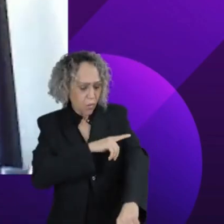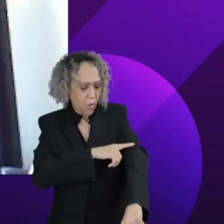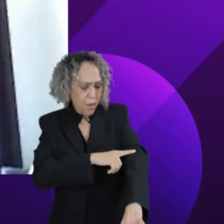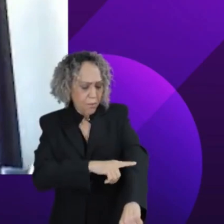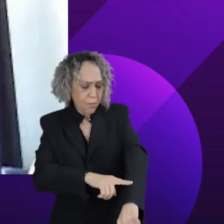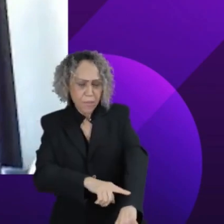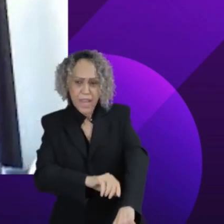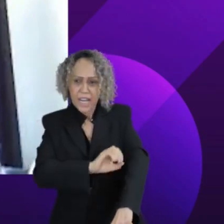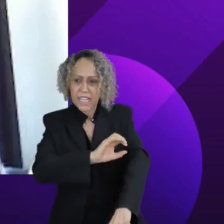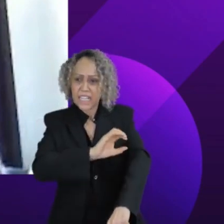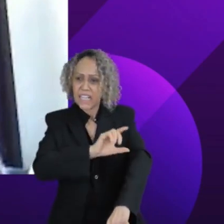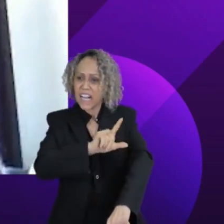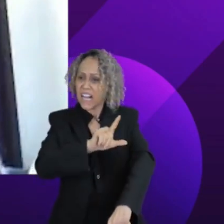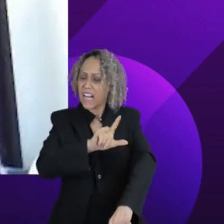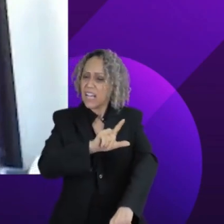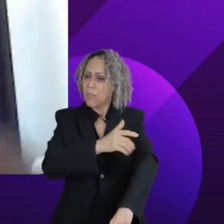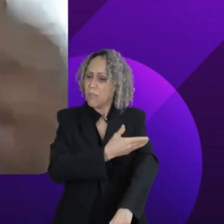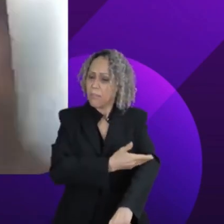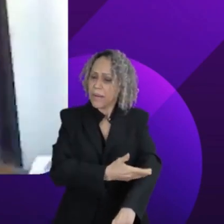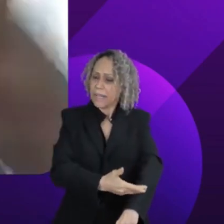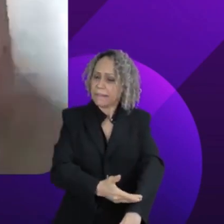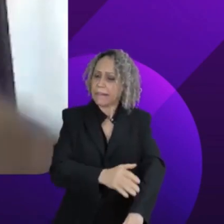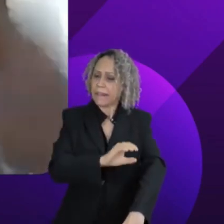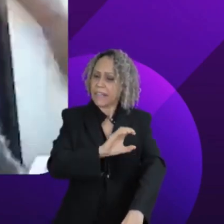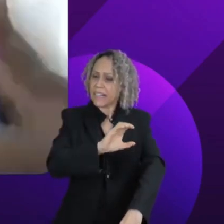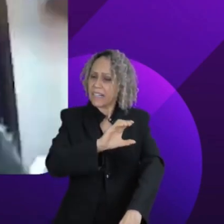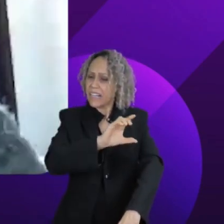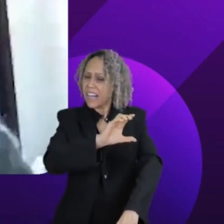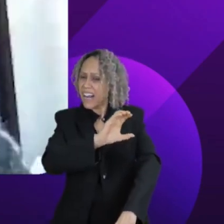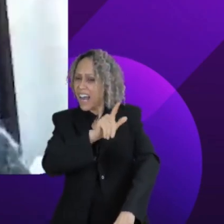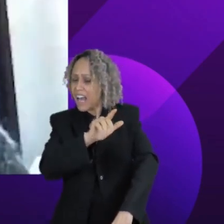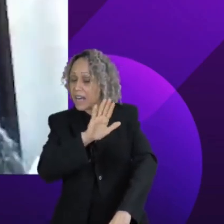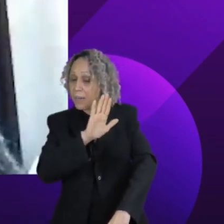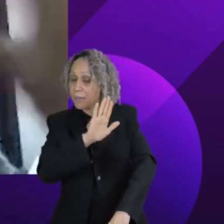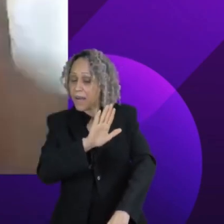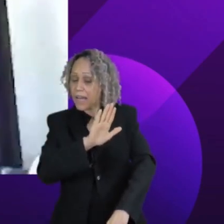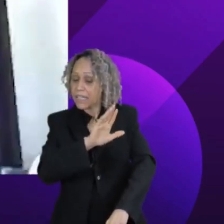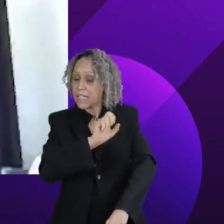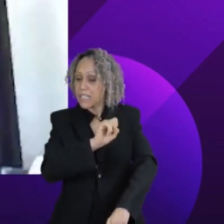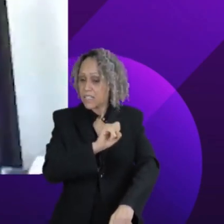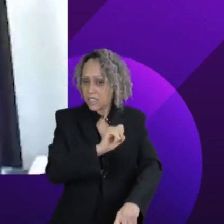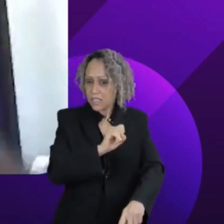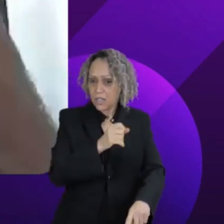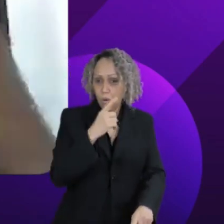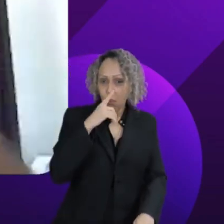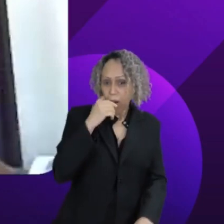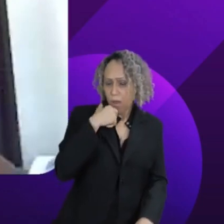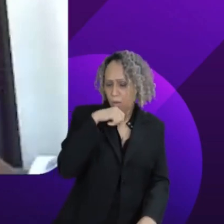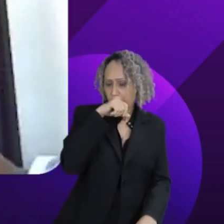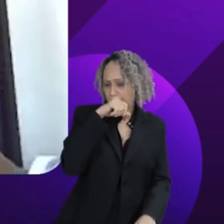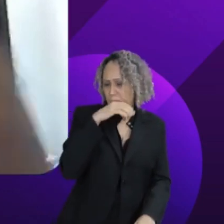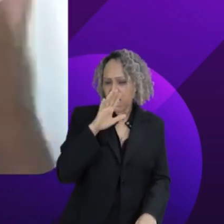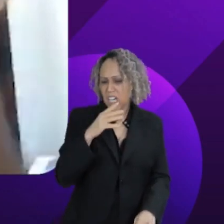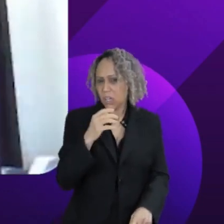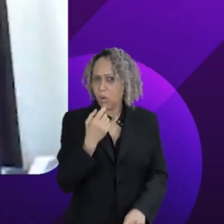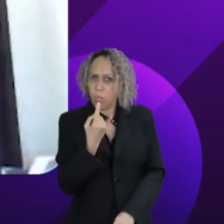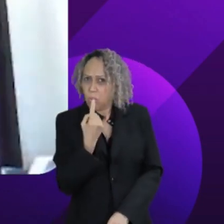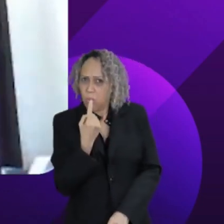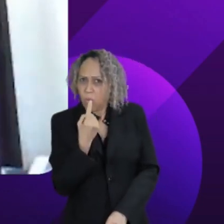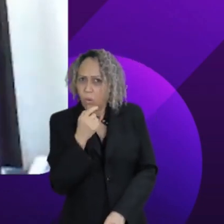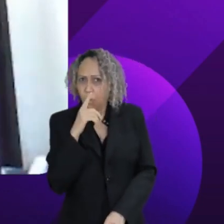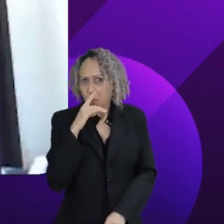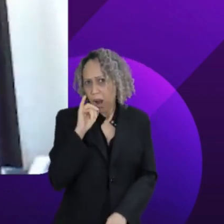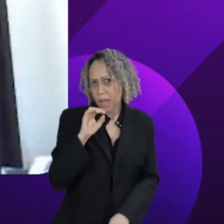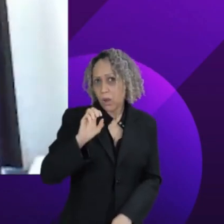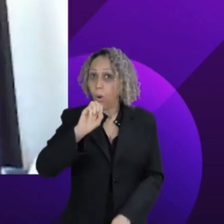for filha de uma pessoa negra, ela é considerada negra. No Brasil, não. No Brasil, o que se considera é